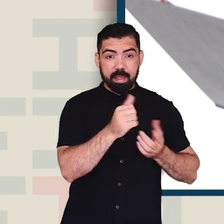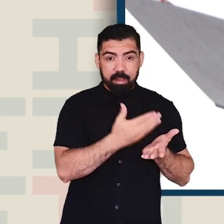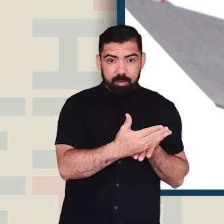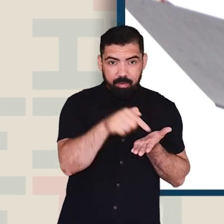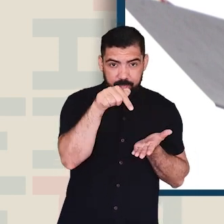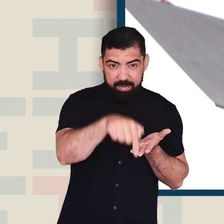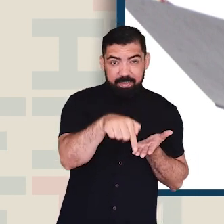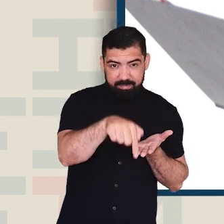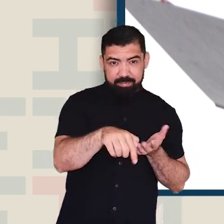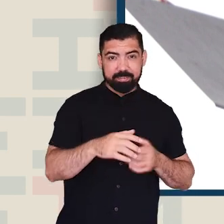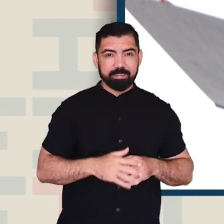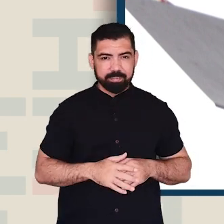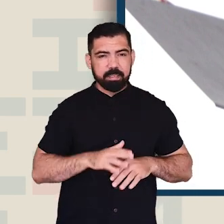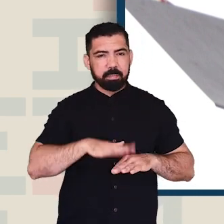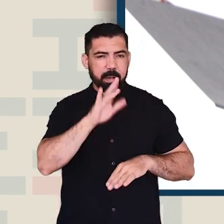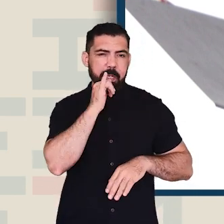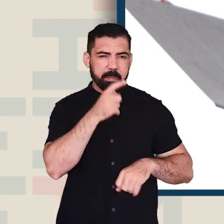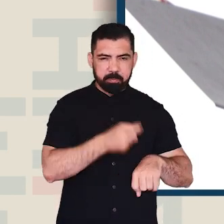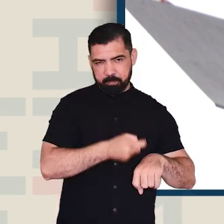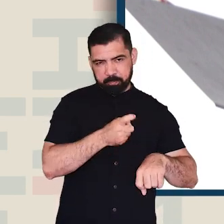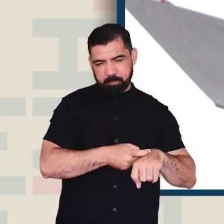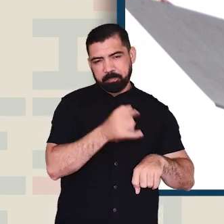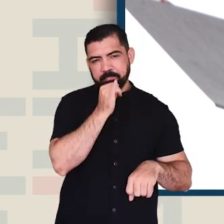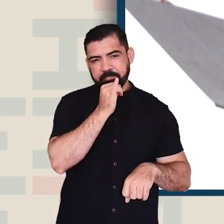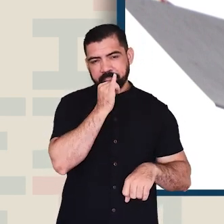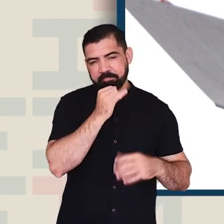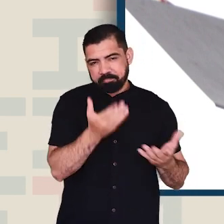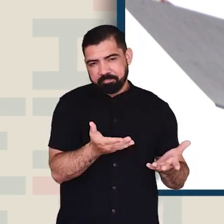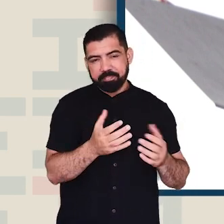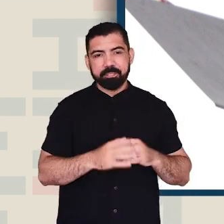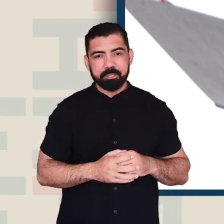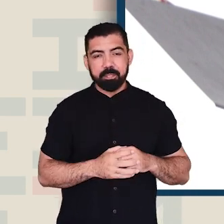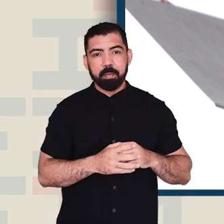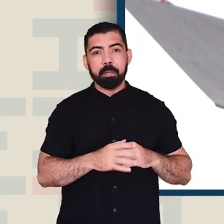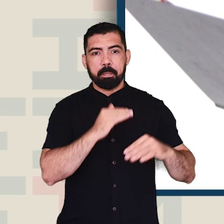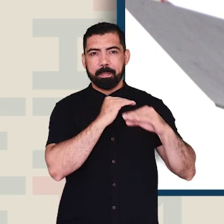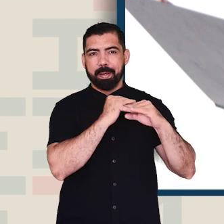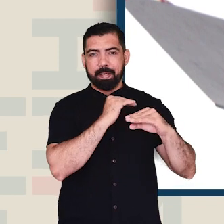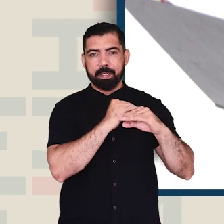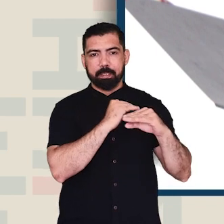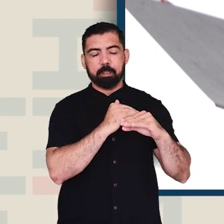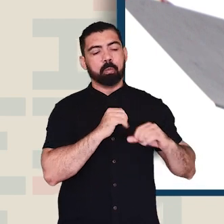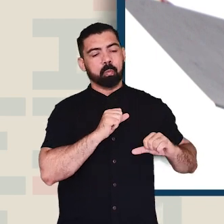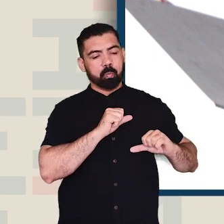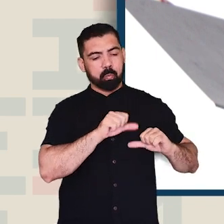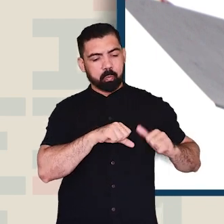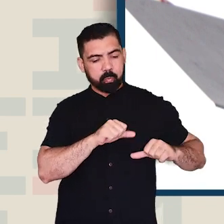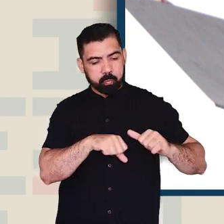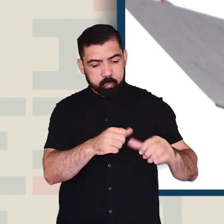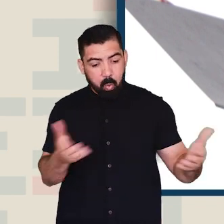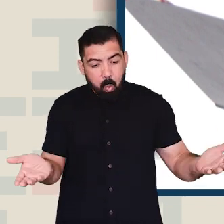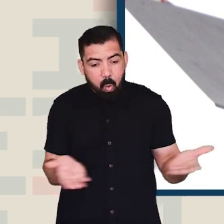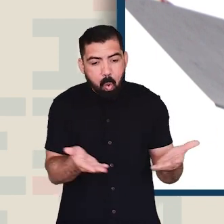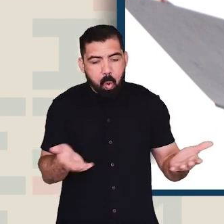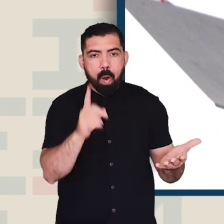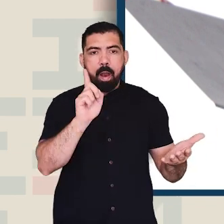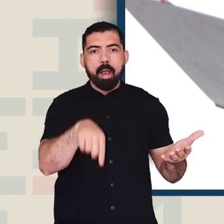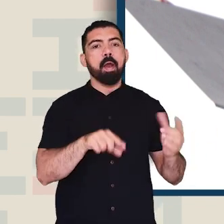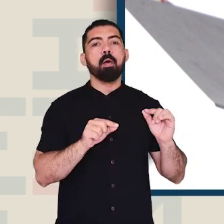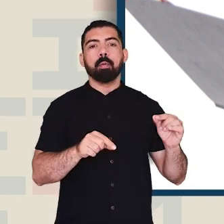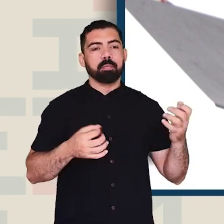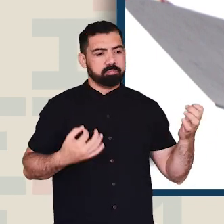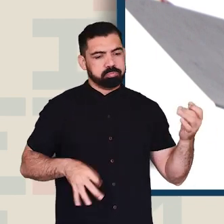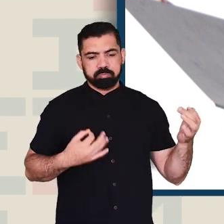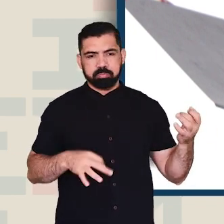forma mais rústica, digamos assim, chegou aos patamares hoje de um instrumento solista. Inclusive já